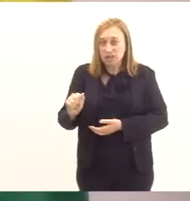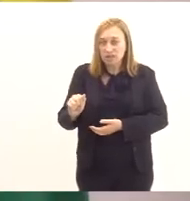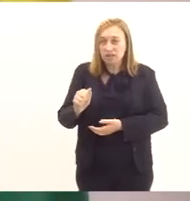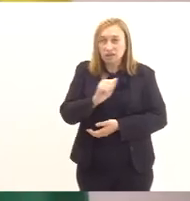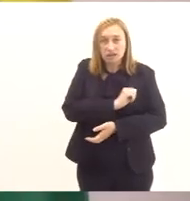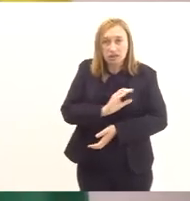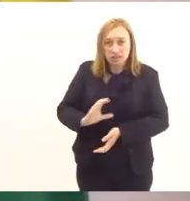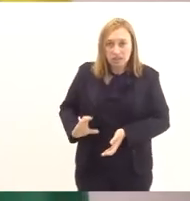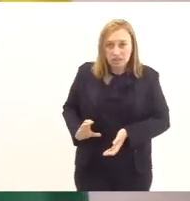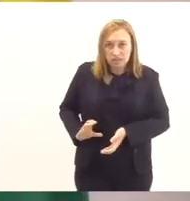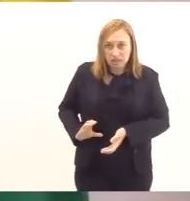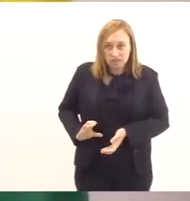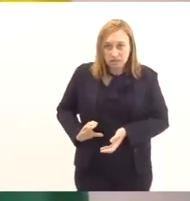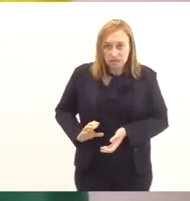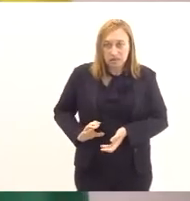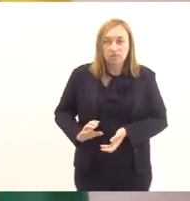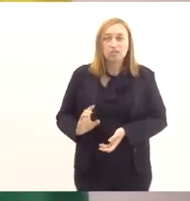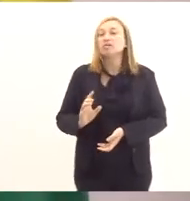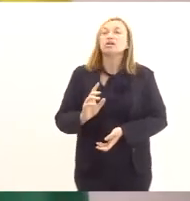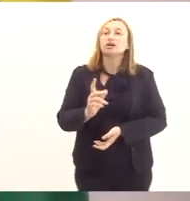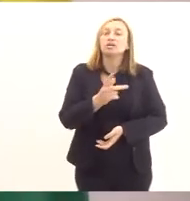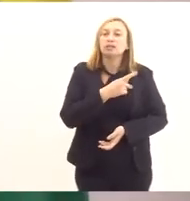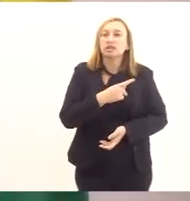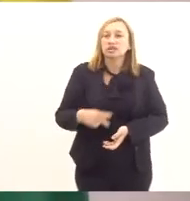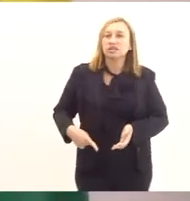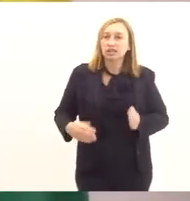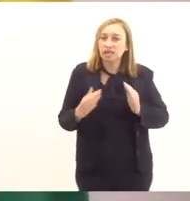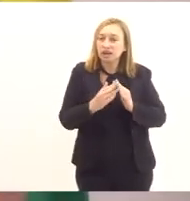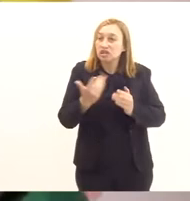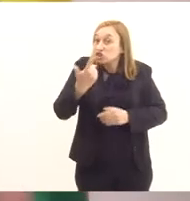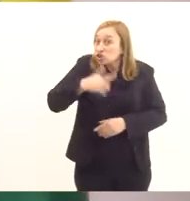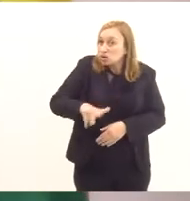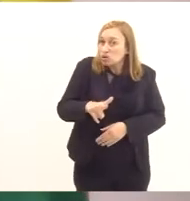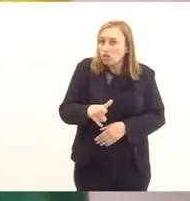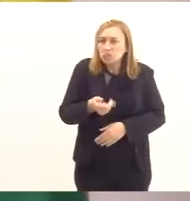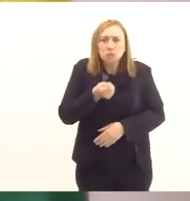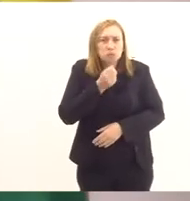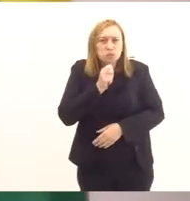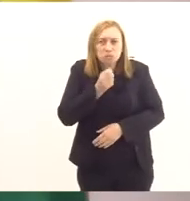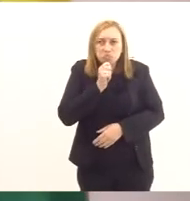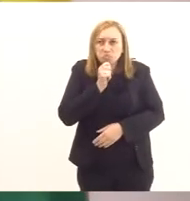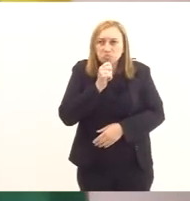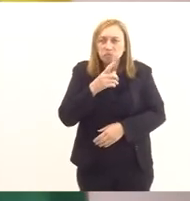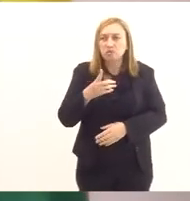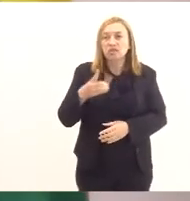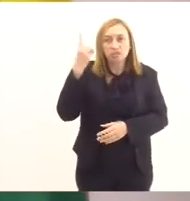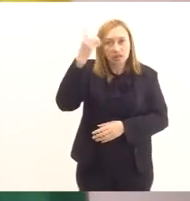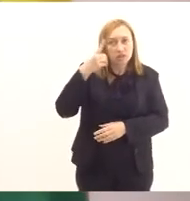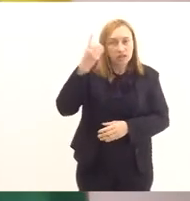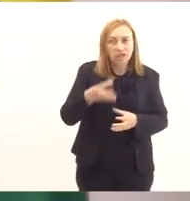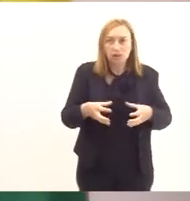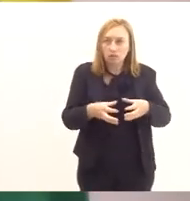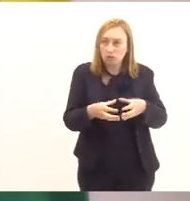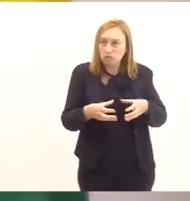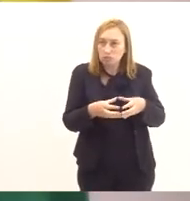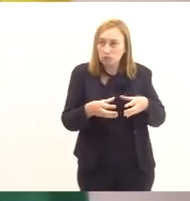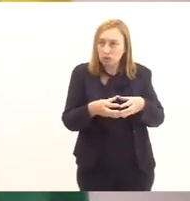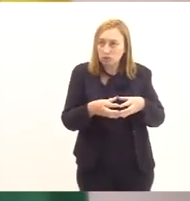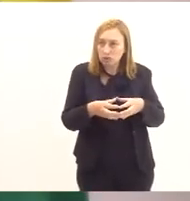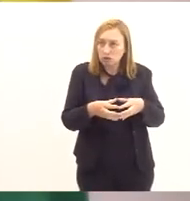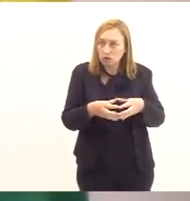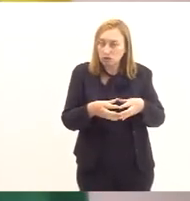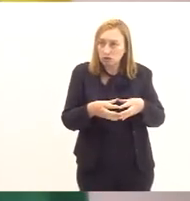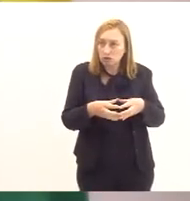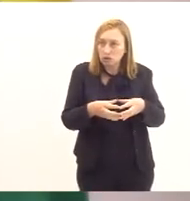André Ceciliano e dizendo que mais uma vez nenhum dos deputados da comissão politizou a